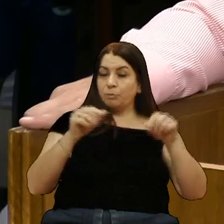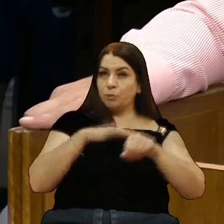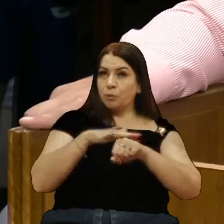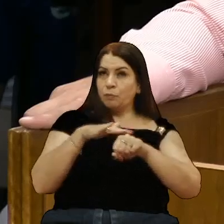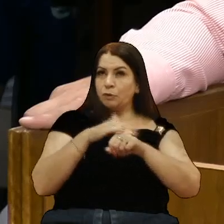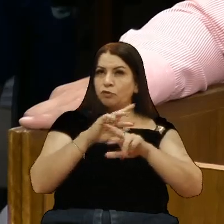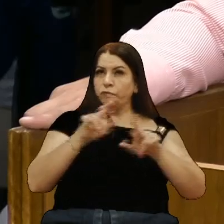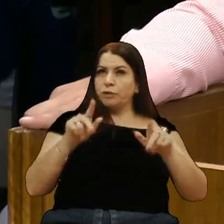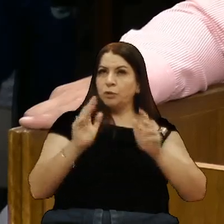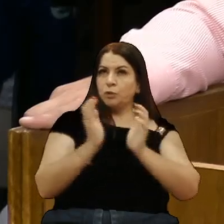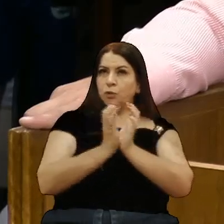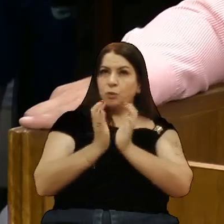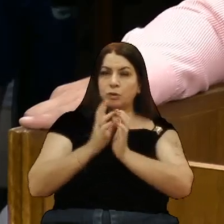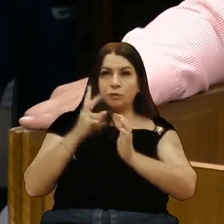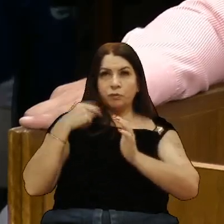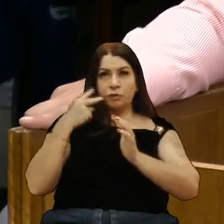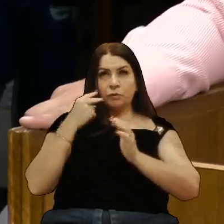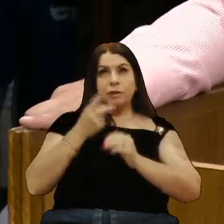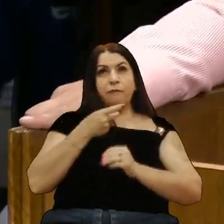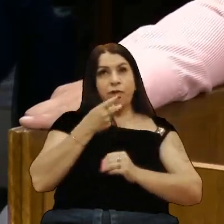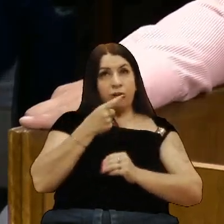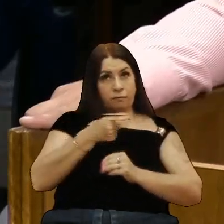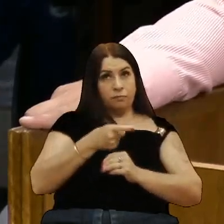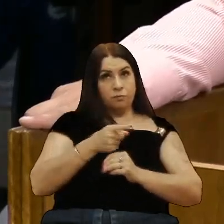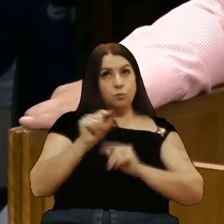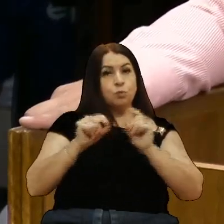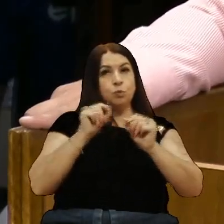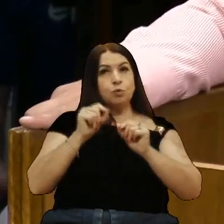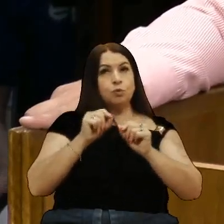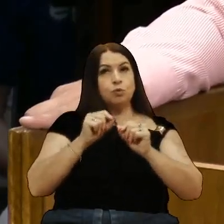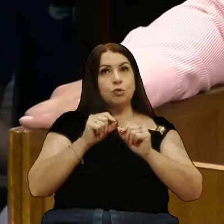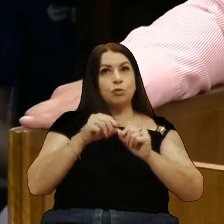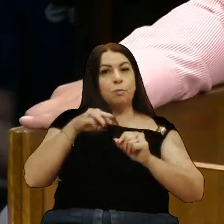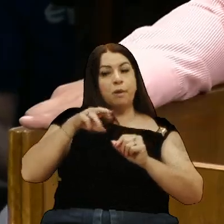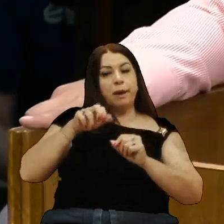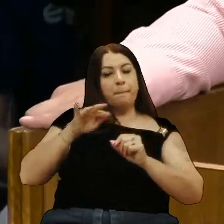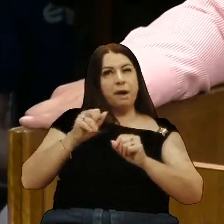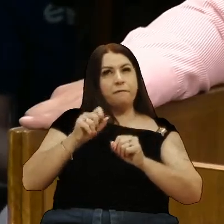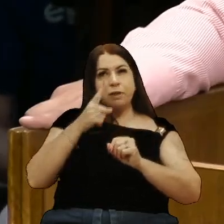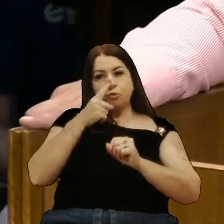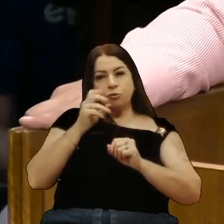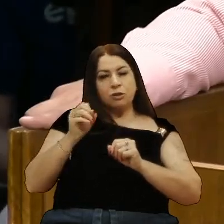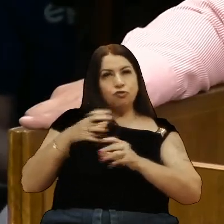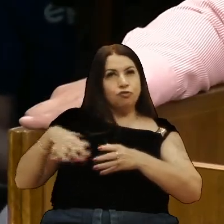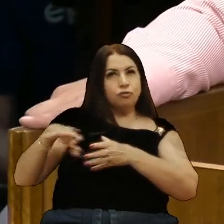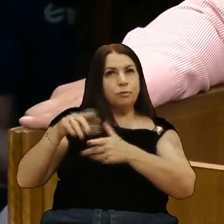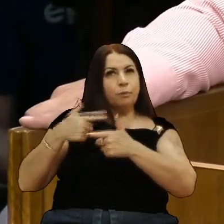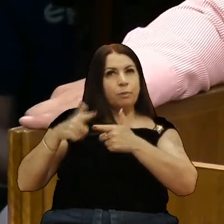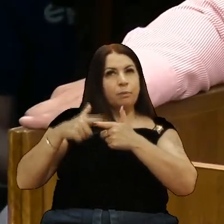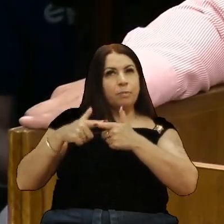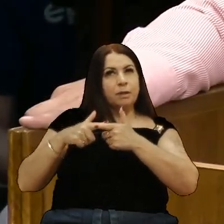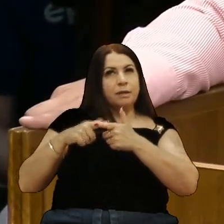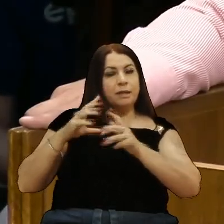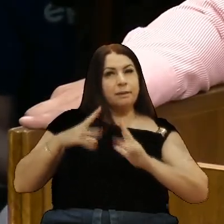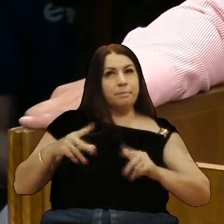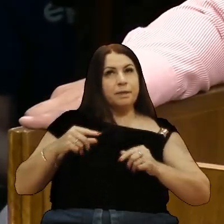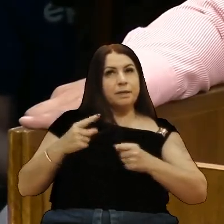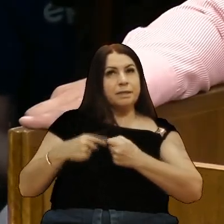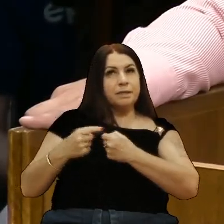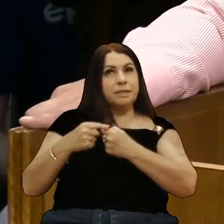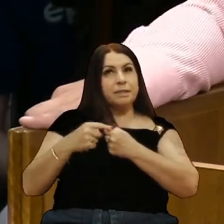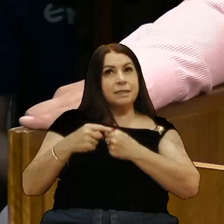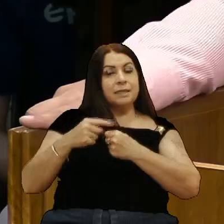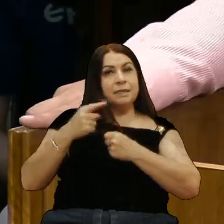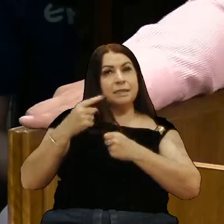com vários colegas vereadores que relatavam sobre a máfia do lixo, sobre o problema de ter a limpeza urbana nas mãos da